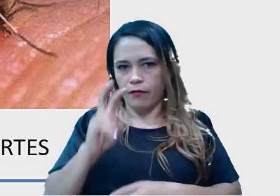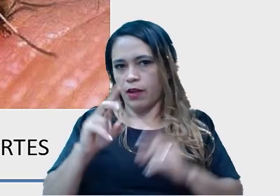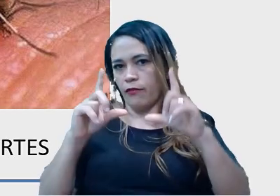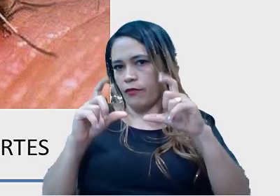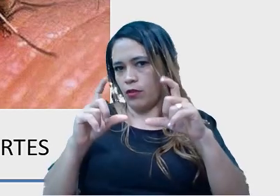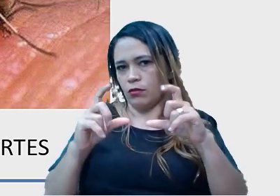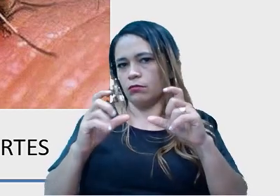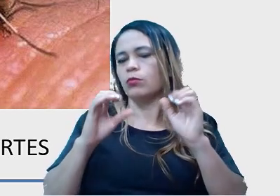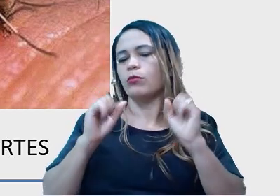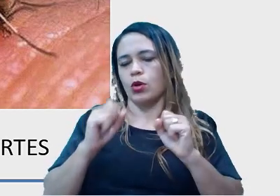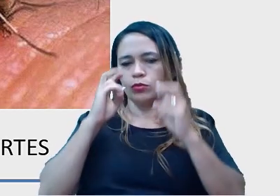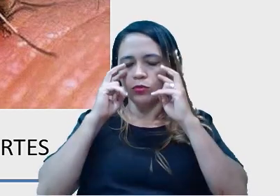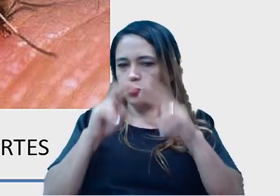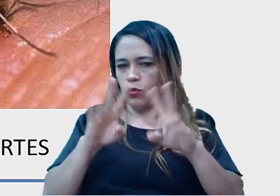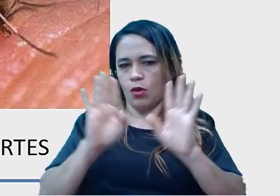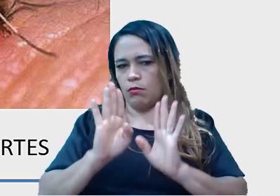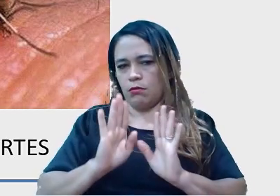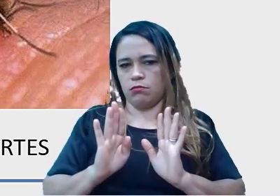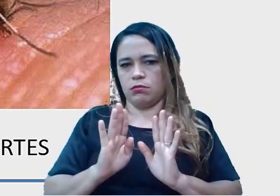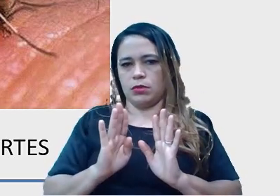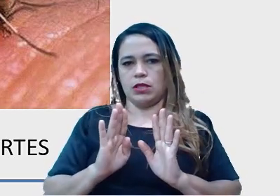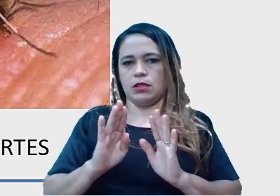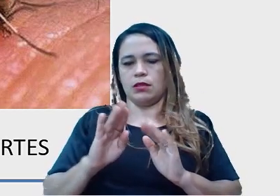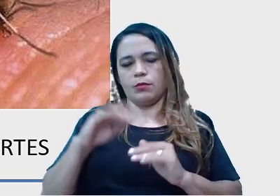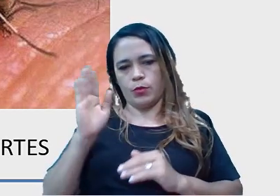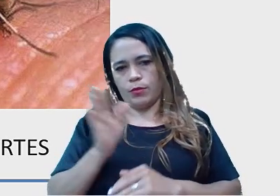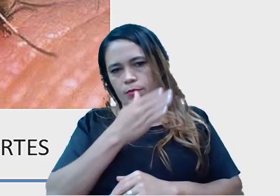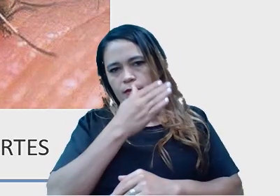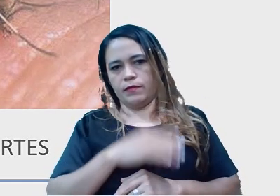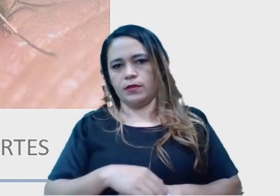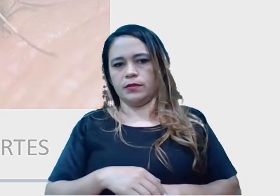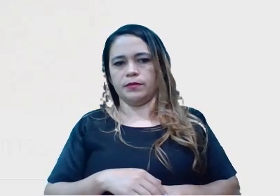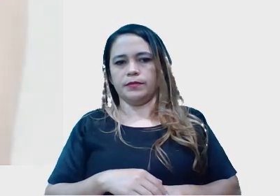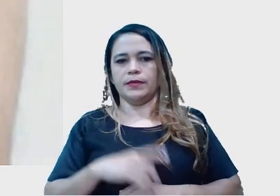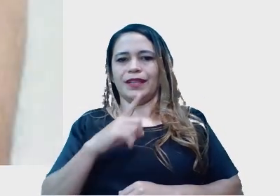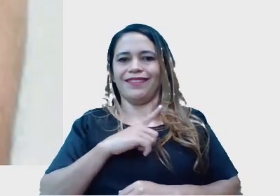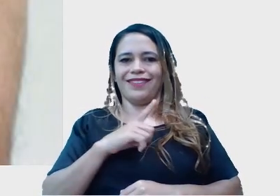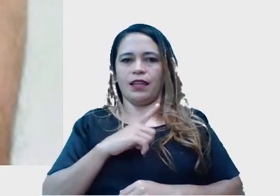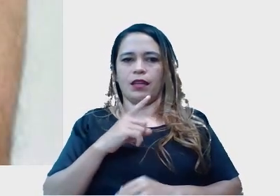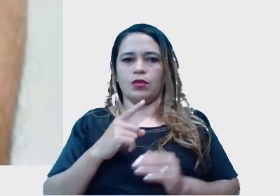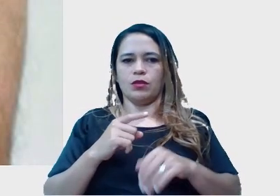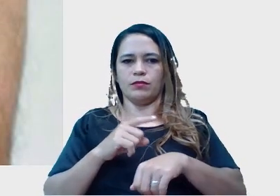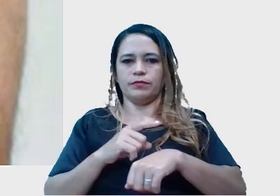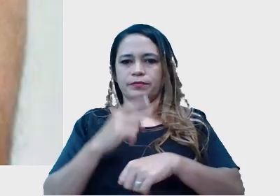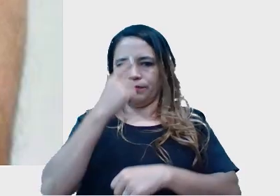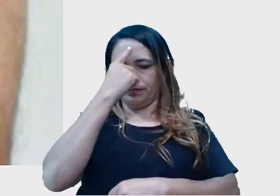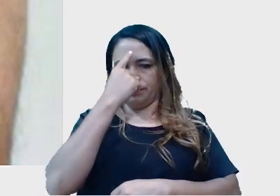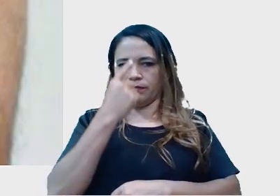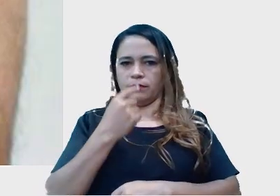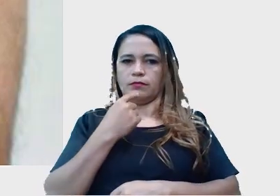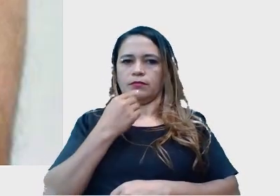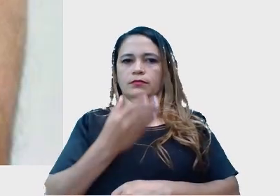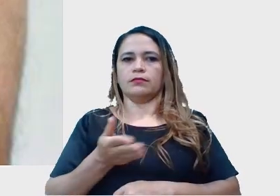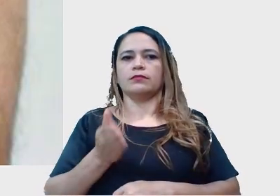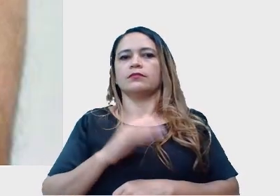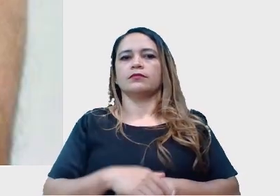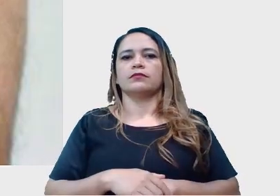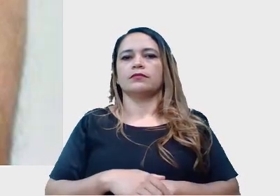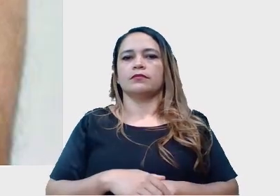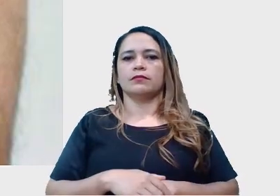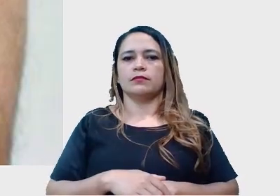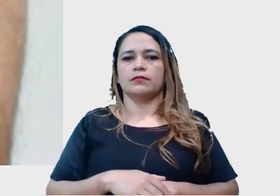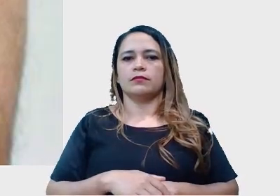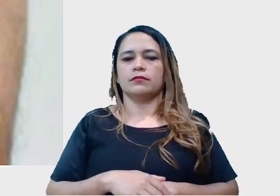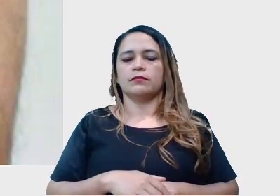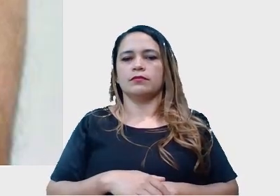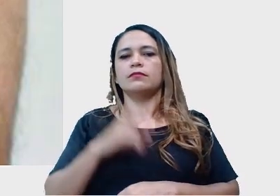fotos, é só você não olhar, tá bom? Passa um pouquinho para frente depois. Aqui nós temos O primeiro caso, que é um caso de lesões na